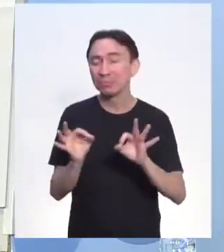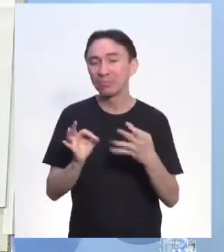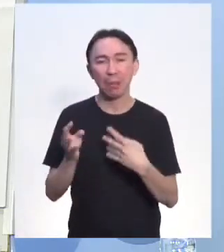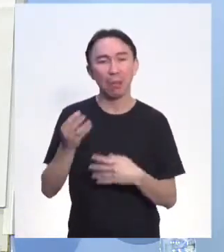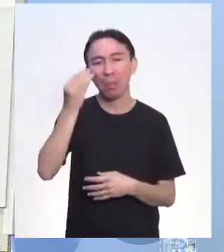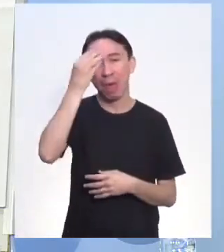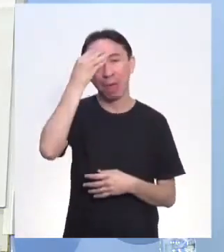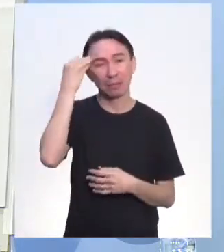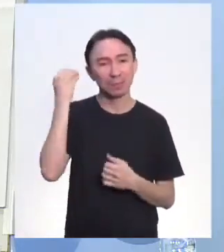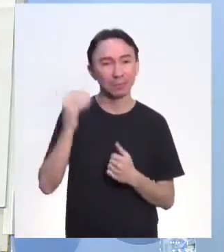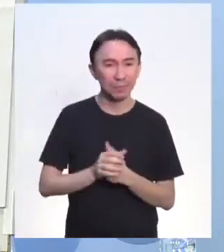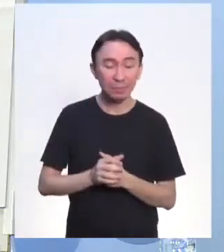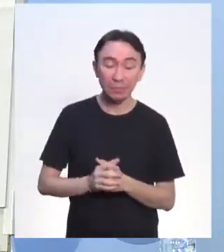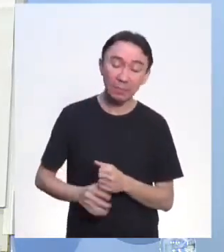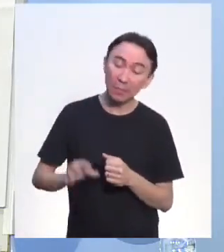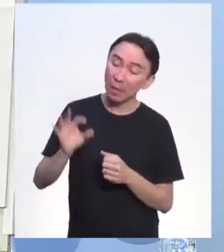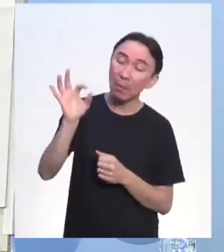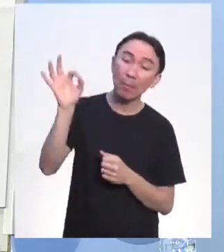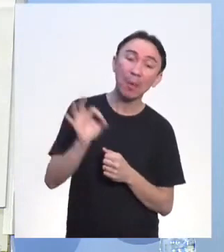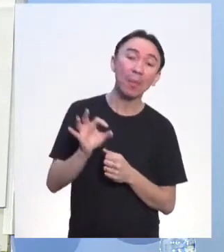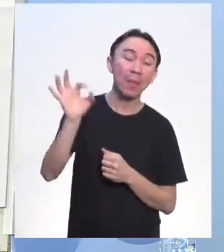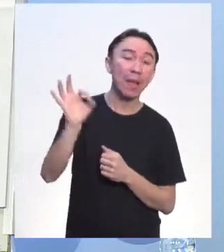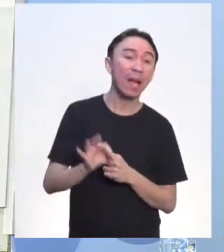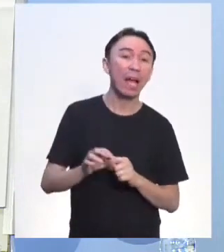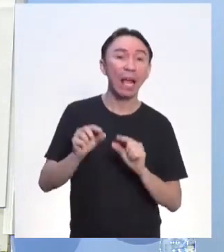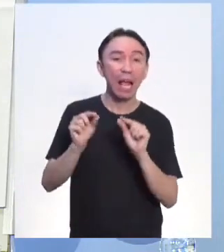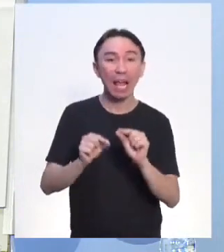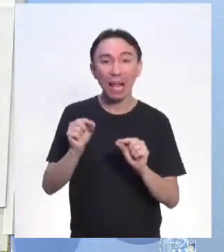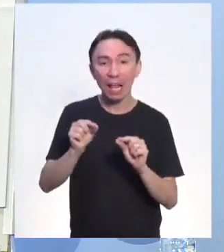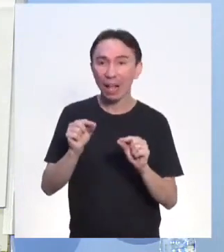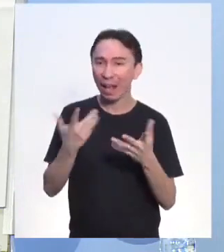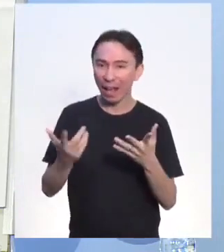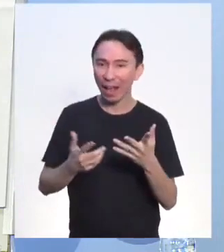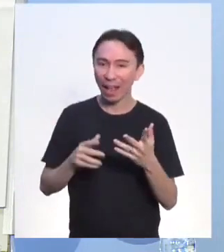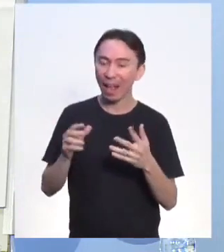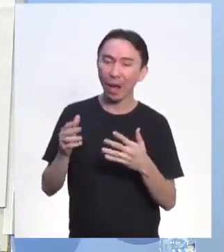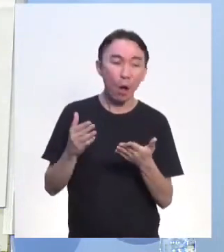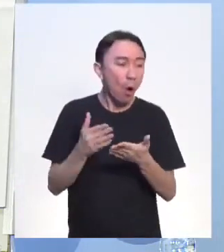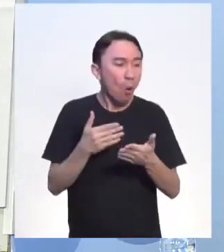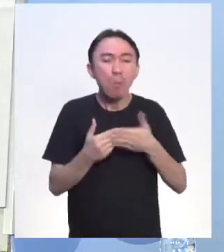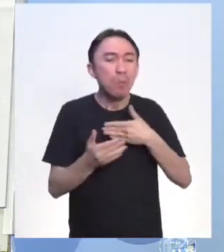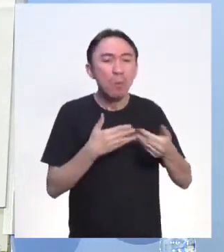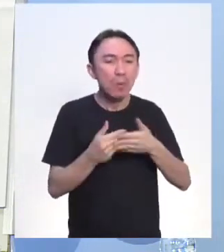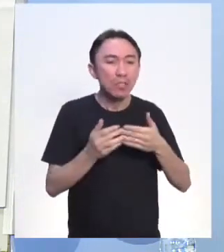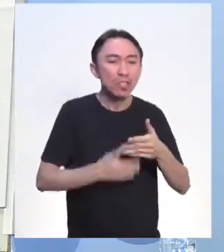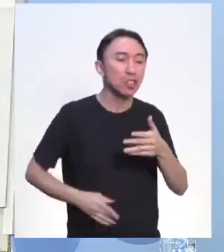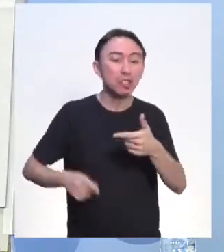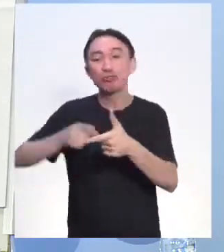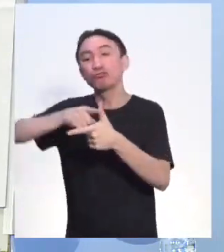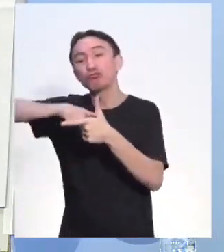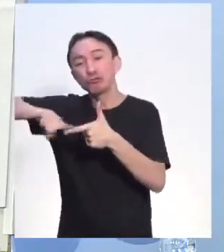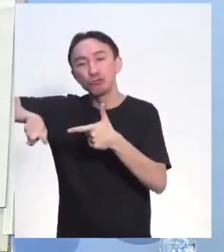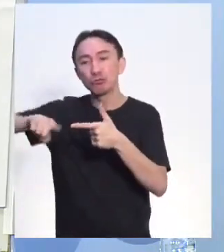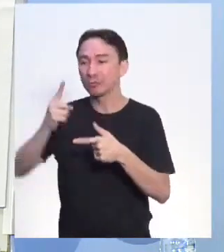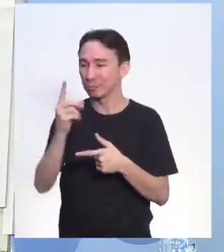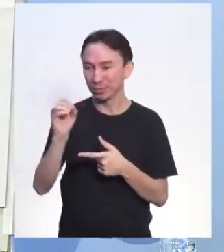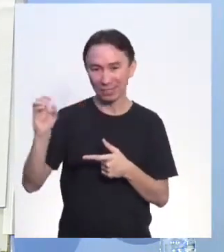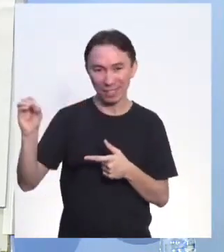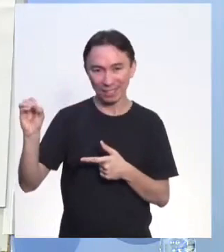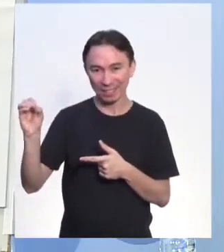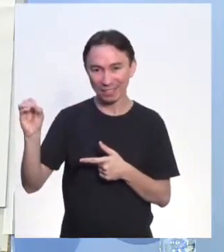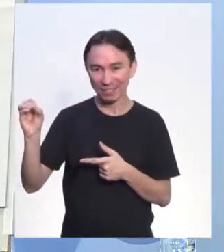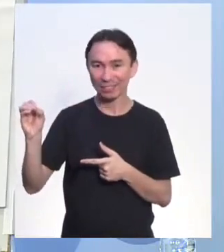Ah. Porcentagem, a gente está falando em alguma coisa por cento. Por 100, dividido por 100. Então, na verdade,